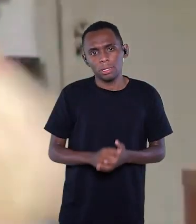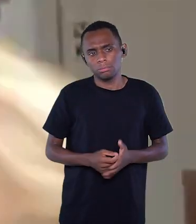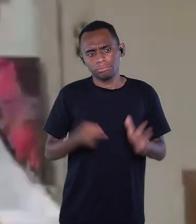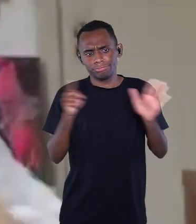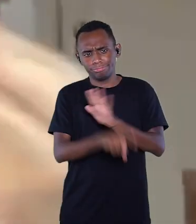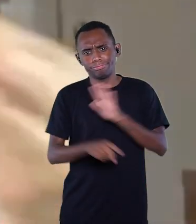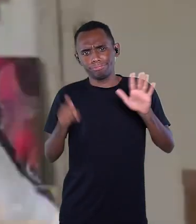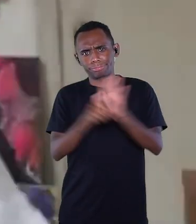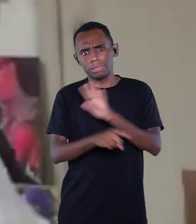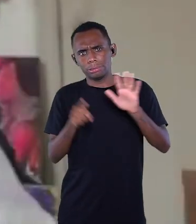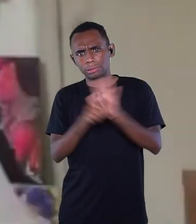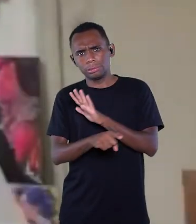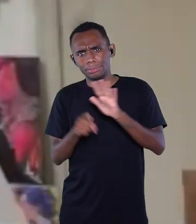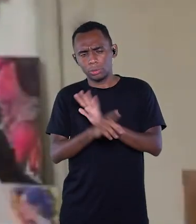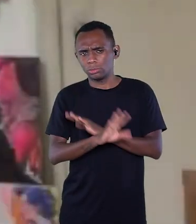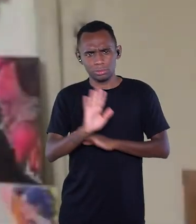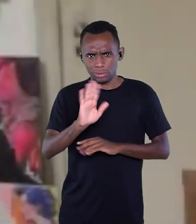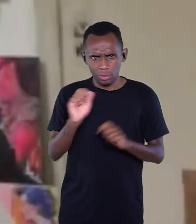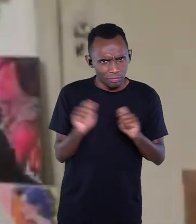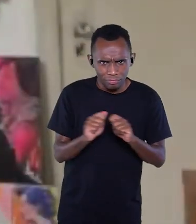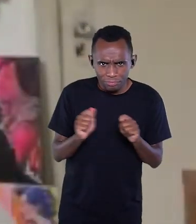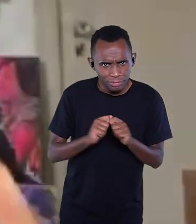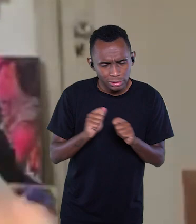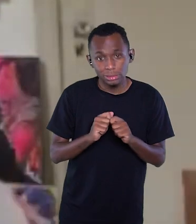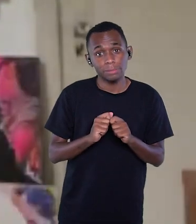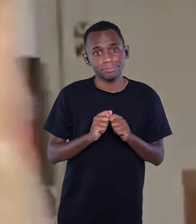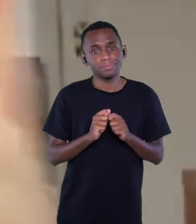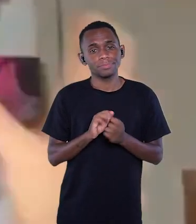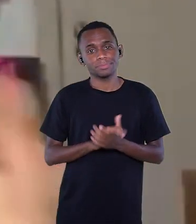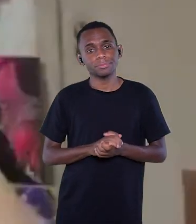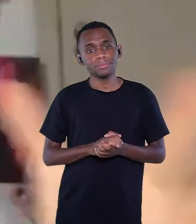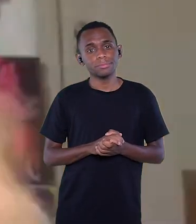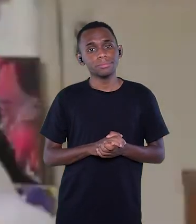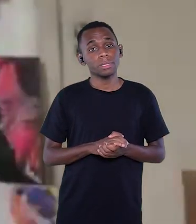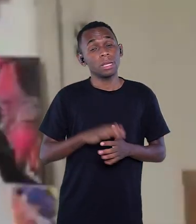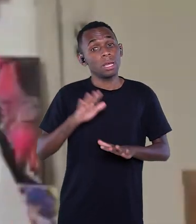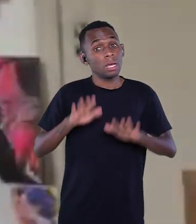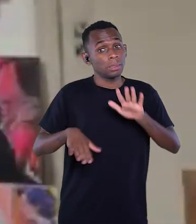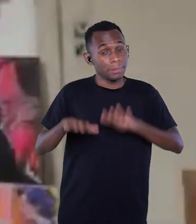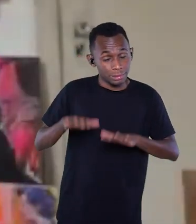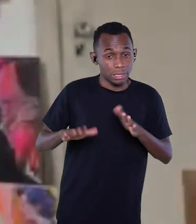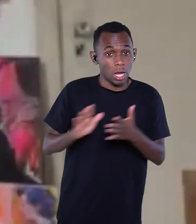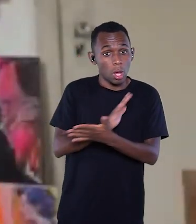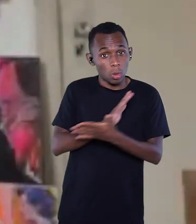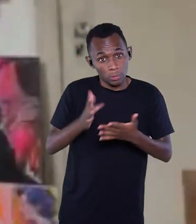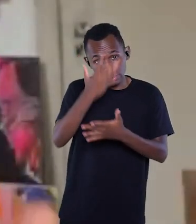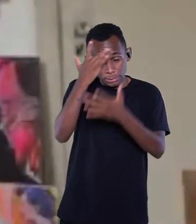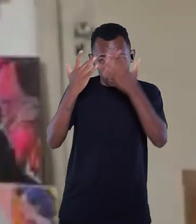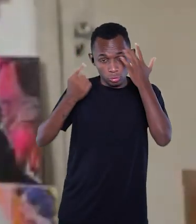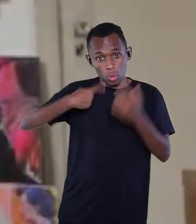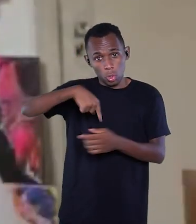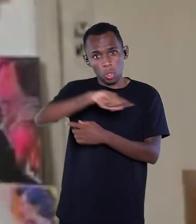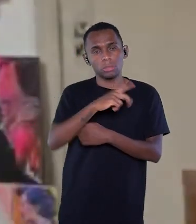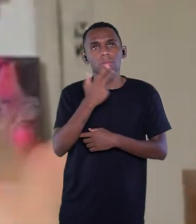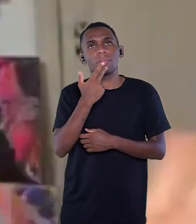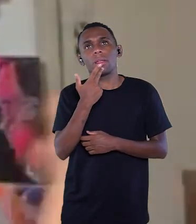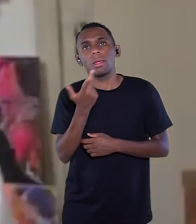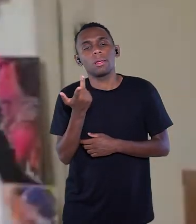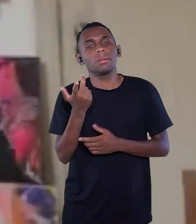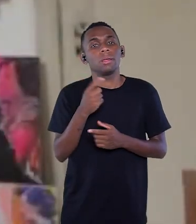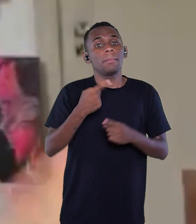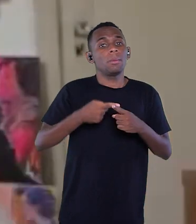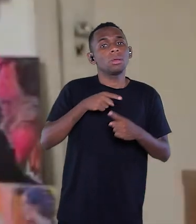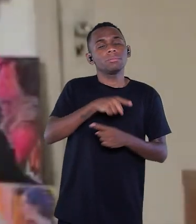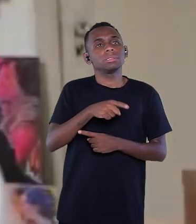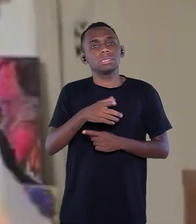de junta esse tipo de coisa mais, né? Assim, pelo menos algumas pessoas de nós, né? Não vai falar, não,